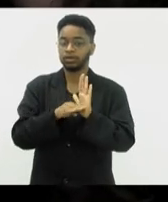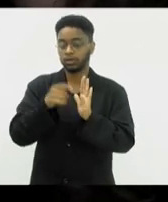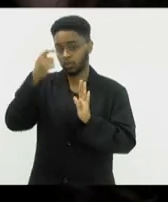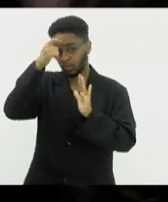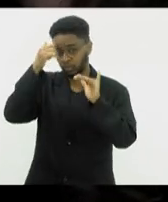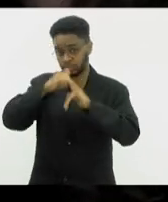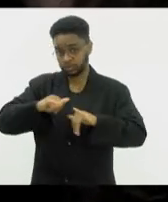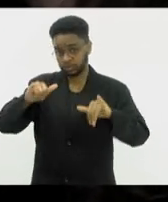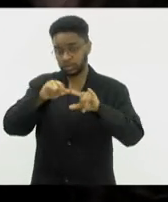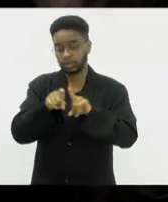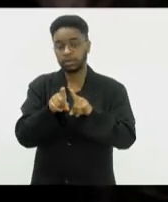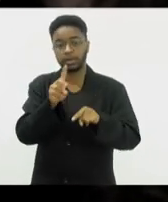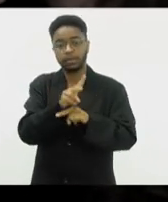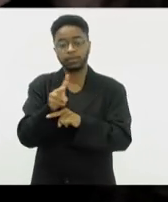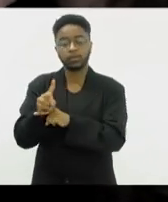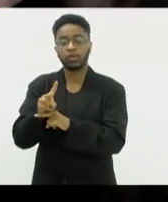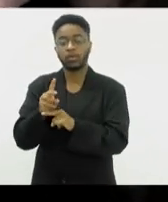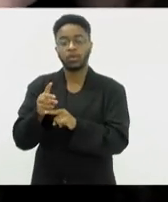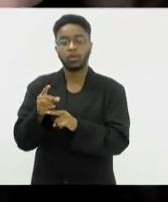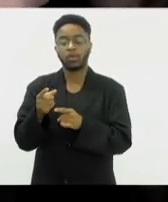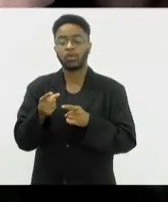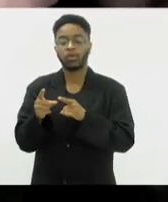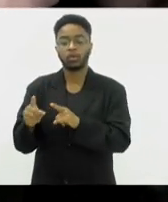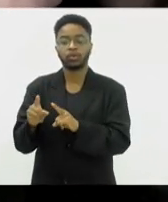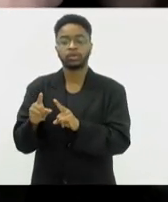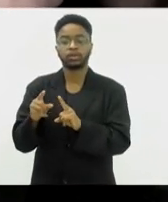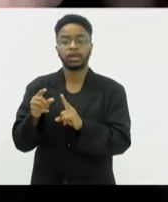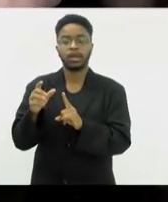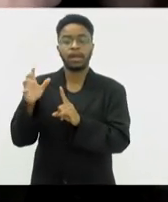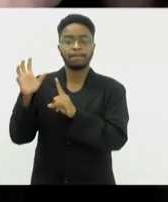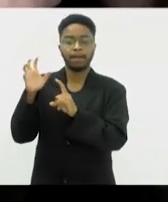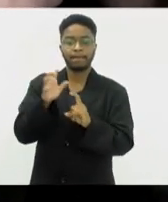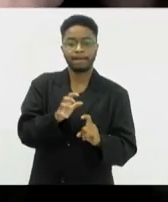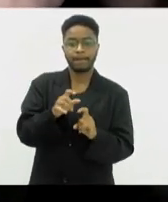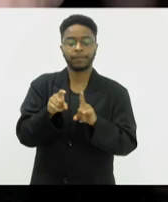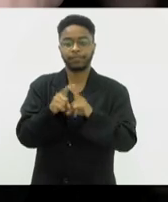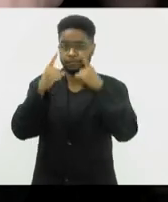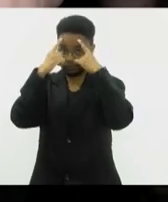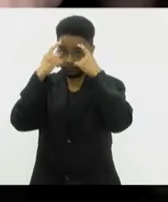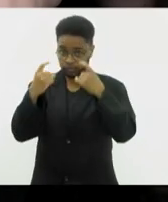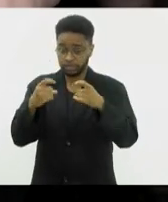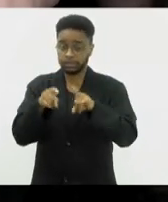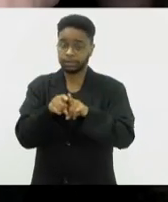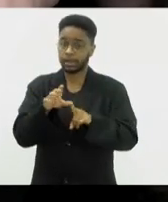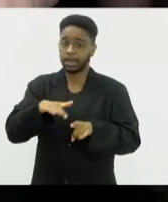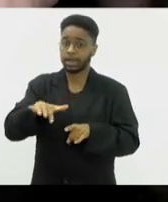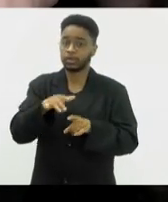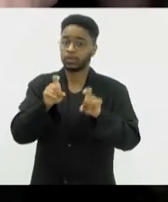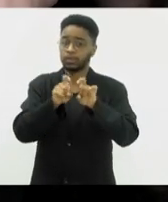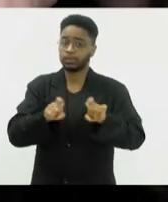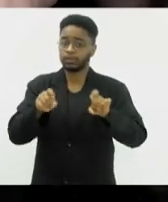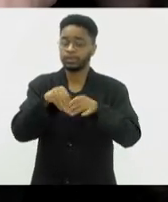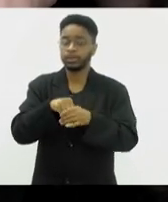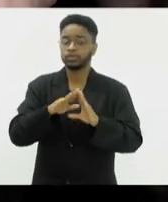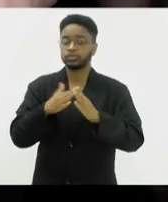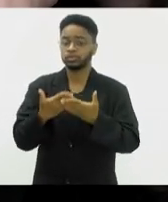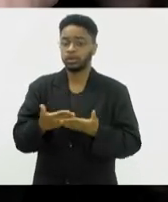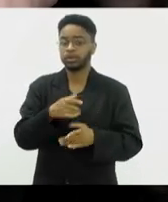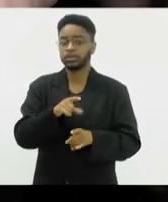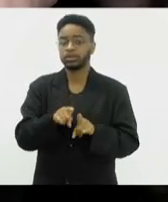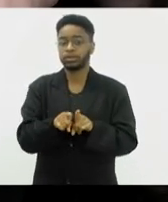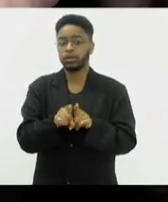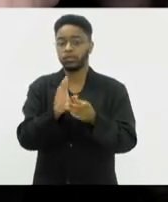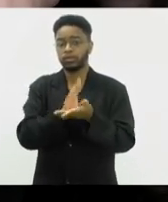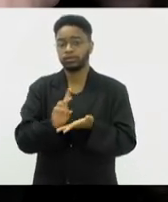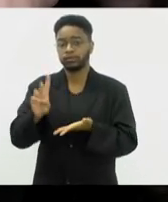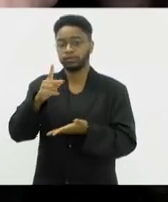e prevenção contra assédio moral, violência, inclusive pela rede mundial de computadores nas escolas e universidades públicas e privadas do